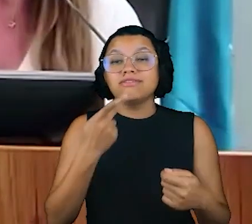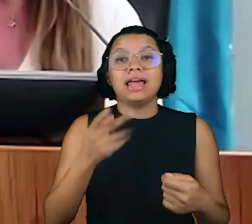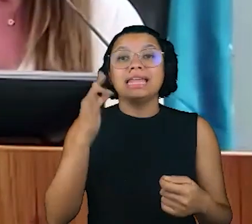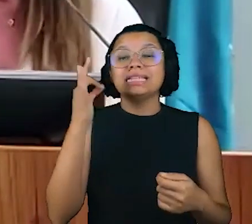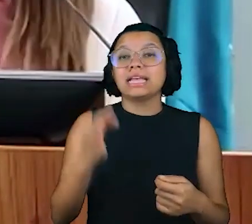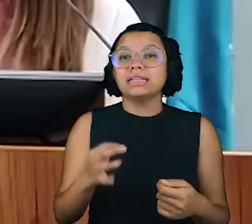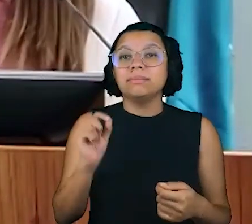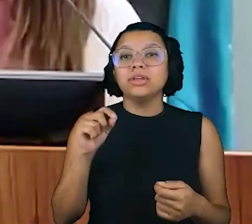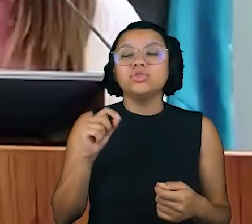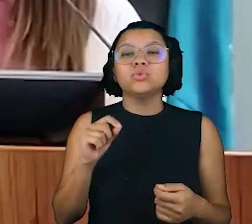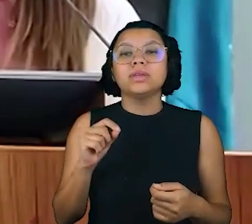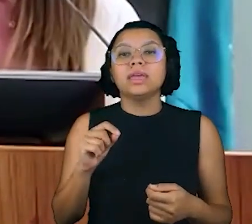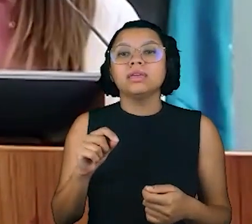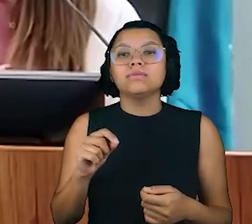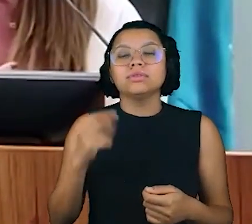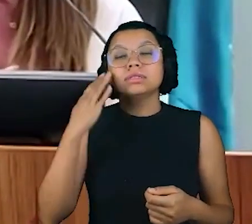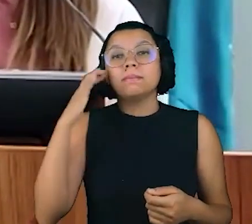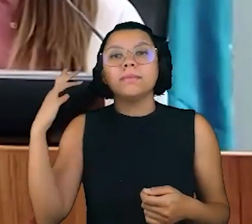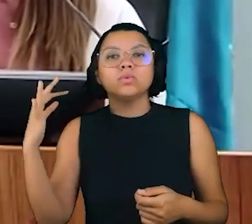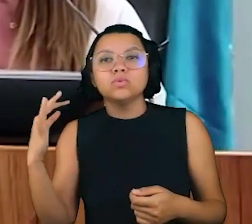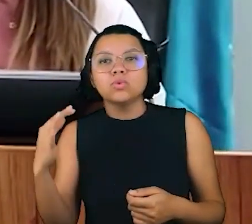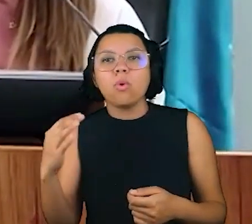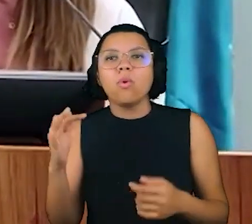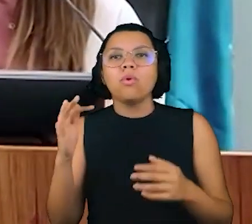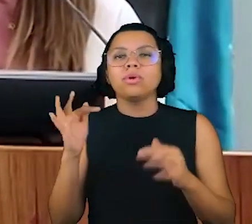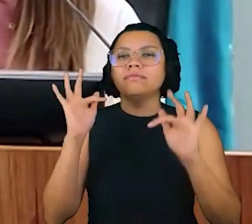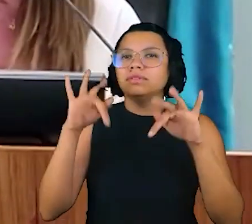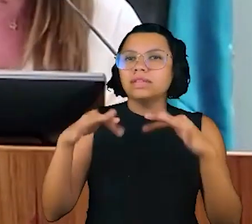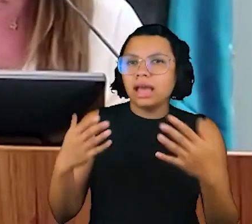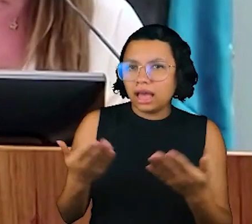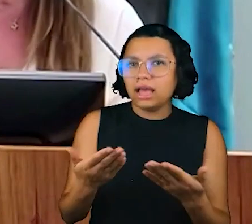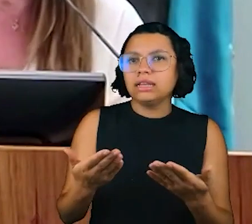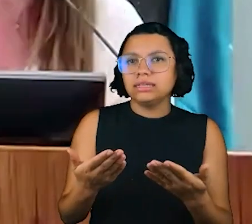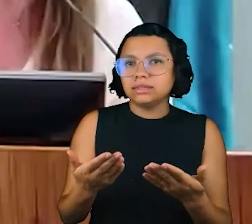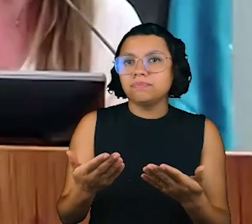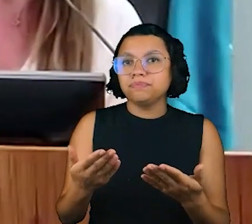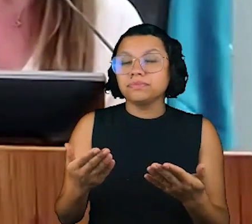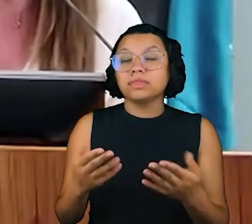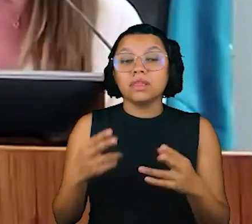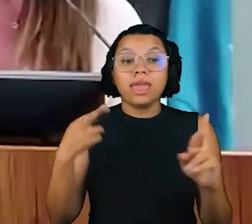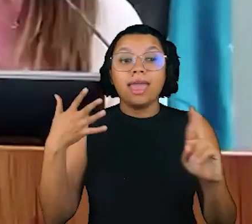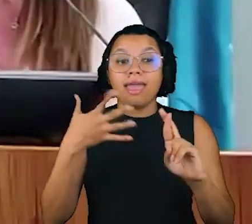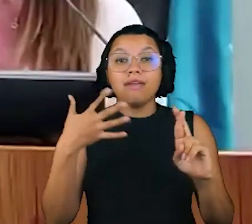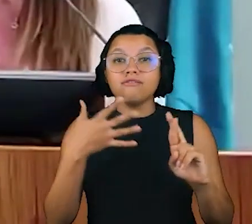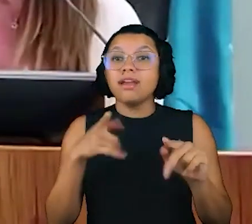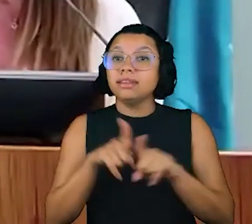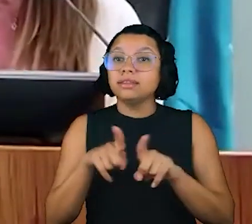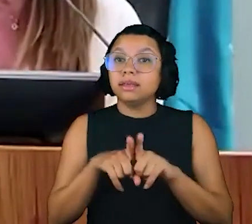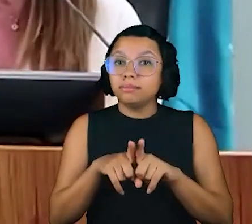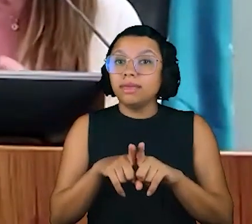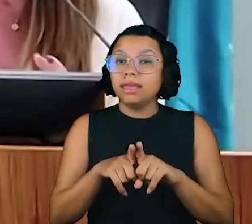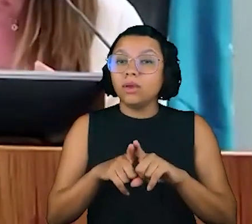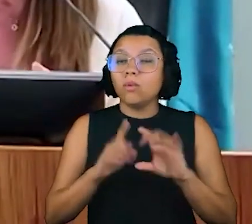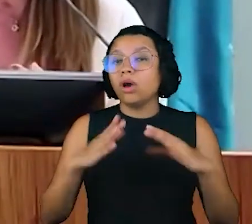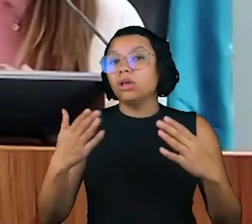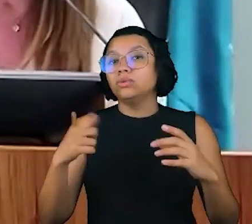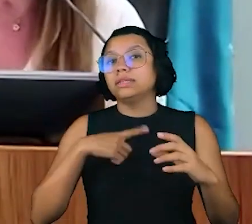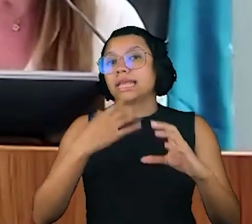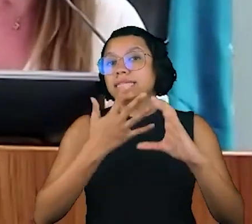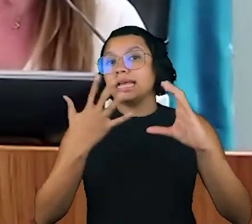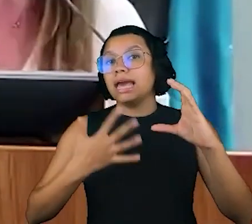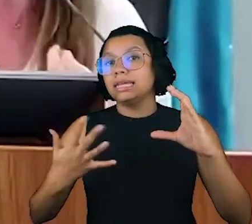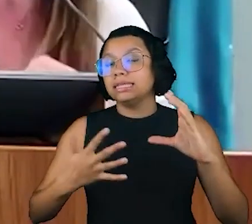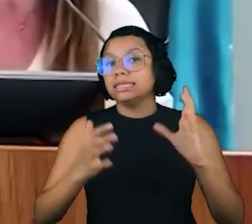conclusão. E o mesmo agora se refere à questão da expropriação quando tem essa caracterização de grupo econômico. Eu tô